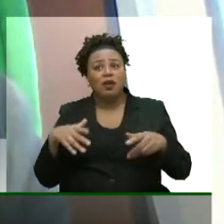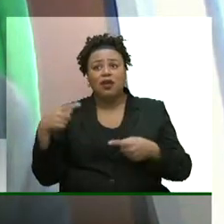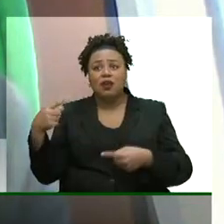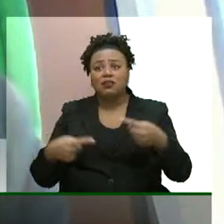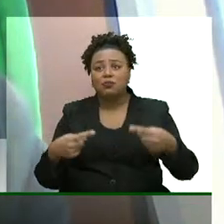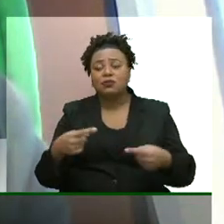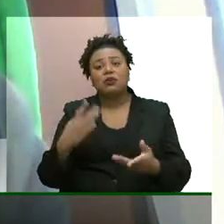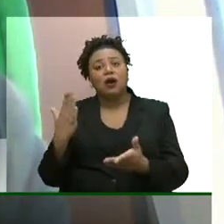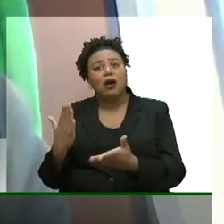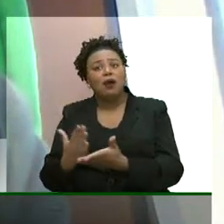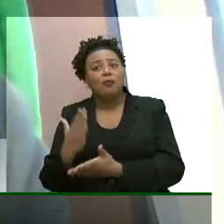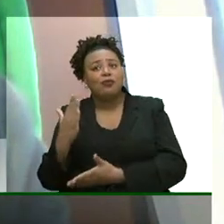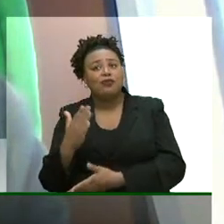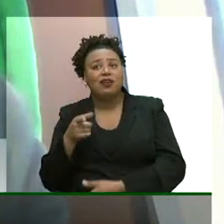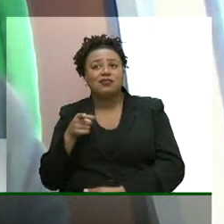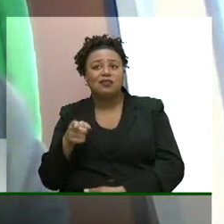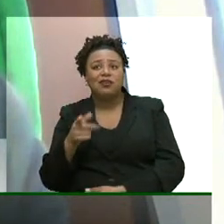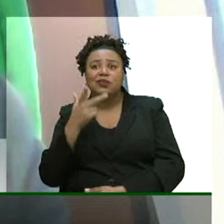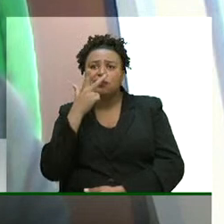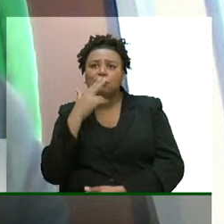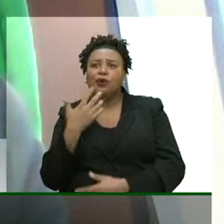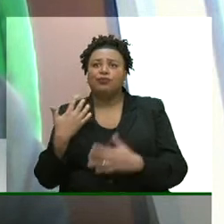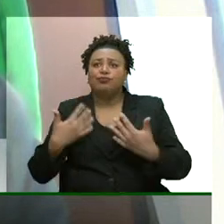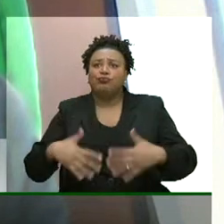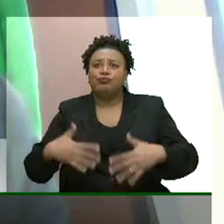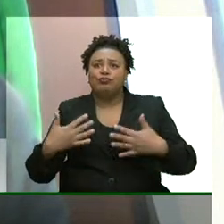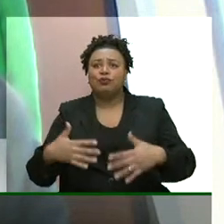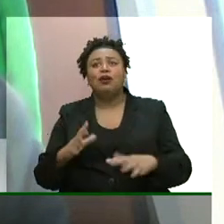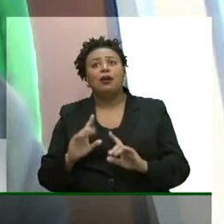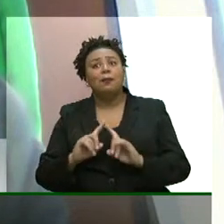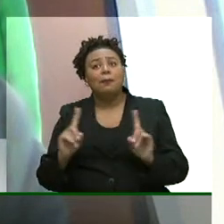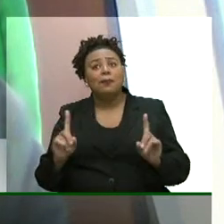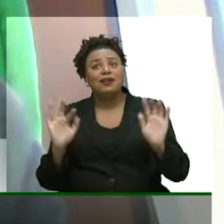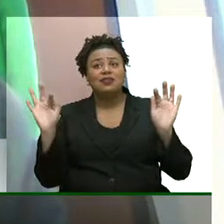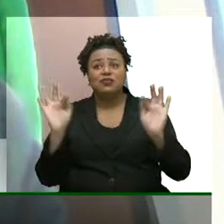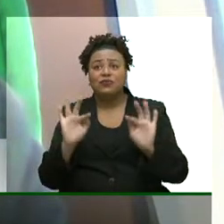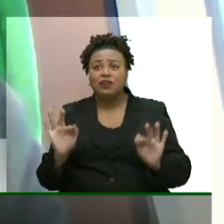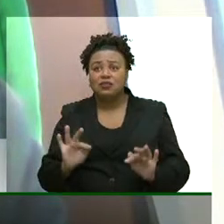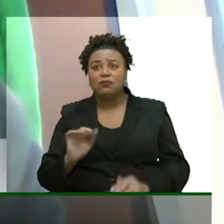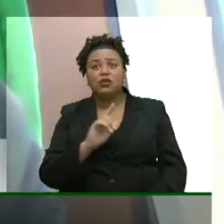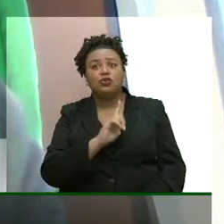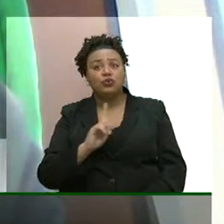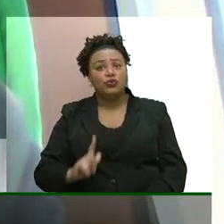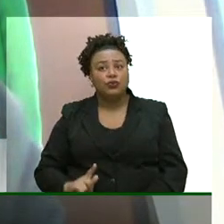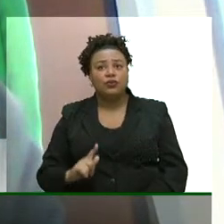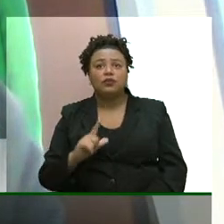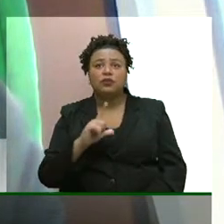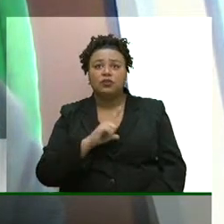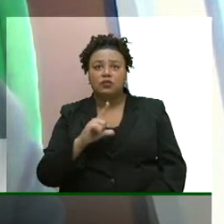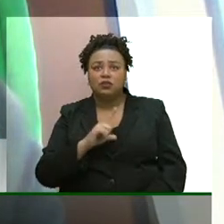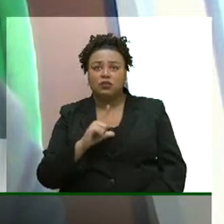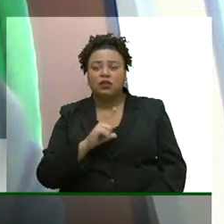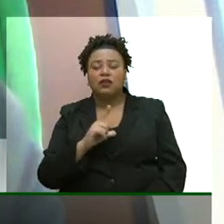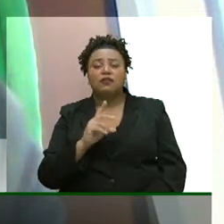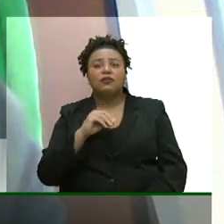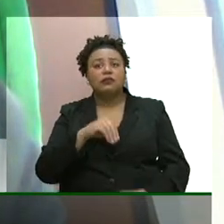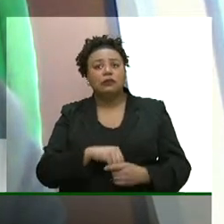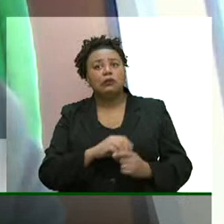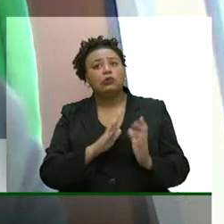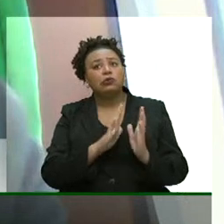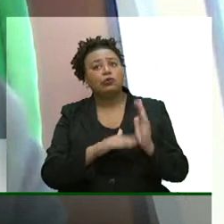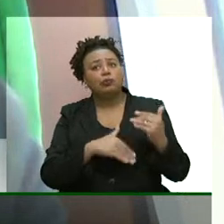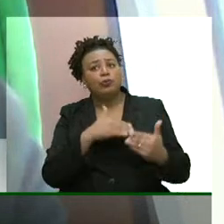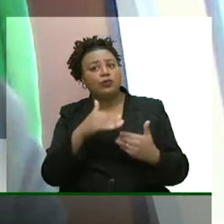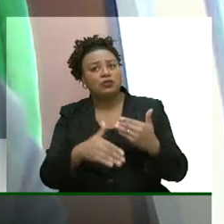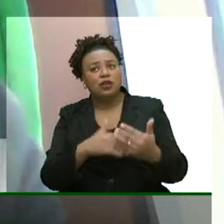aprovasse uma medida como essa de tamanha profundidade. Mas, felizmente, o governo teve o que, dentro desse processo,